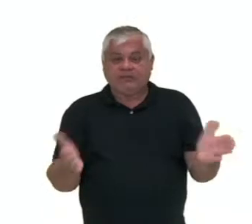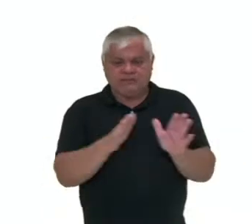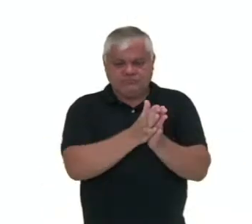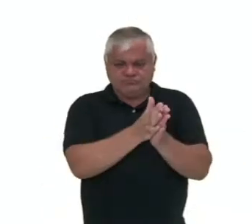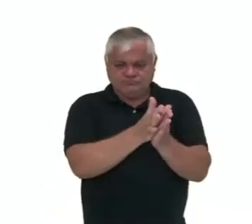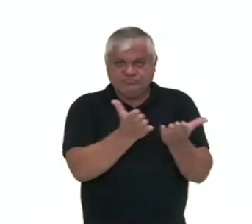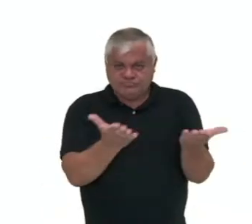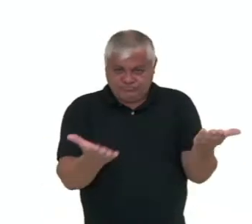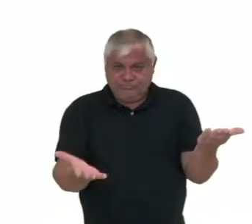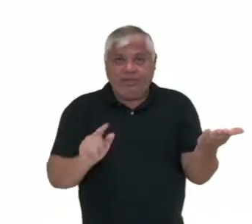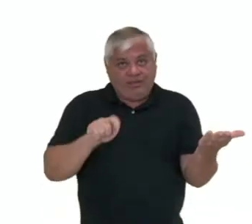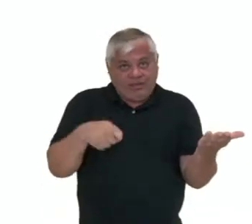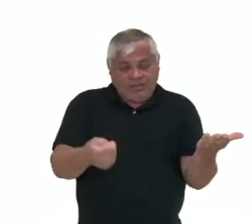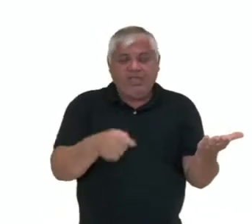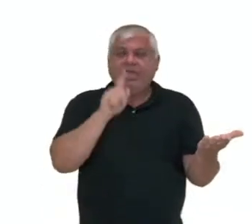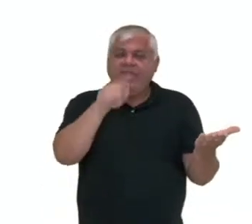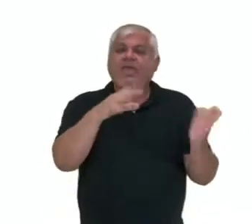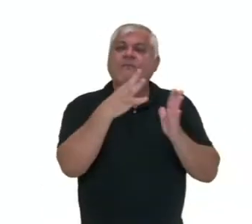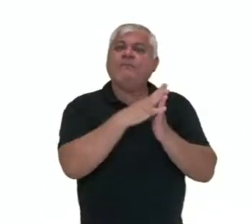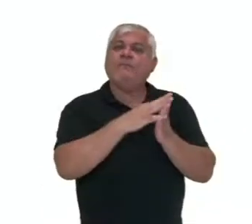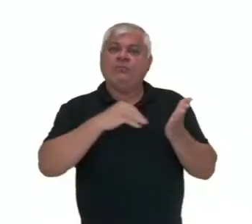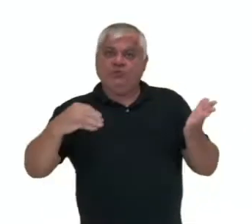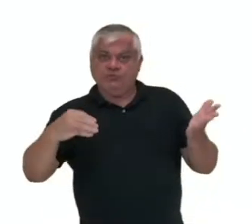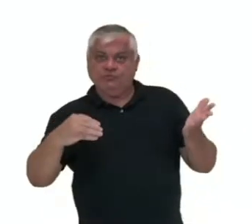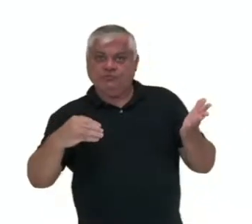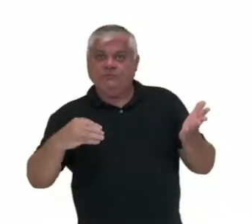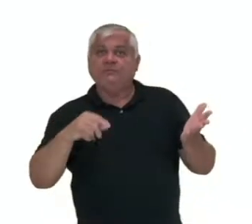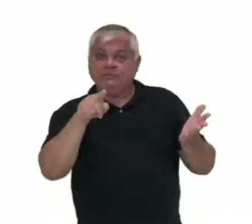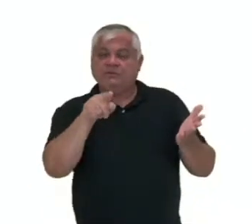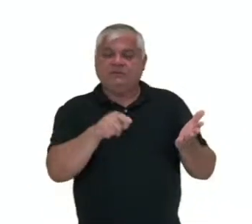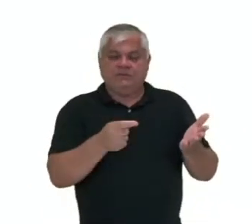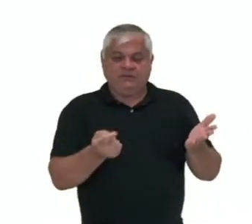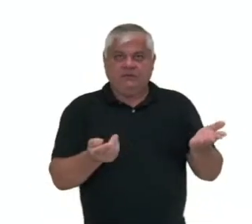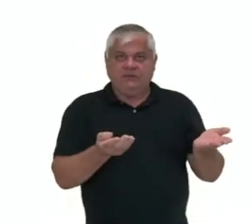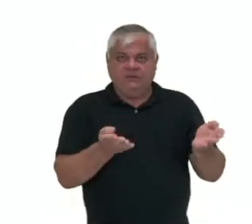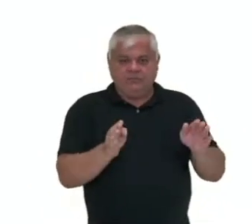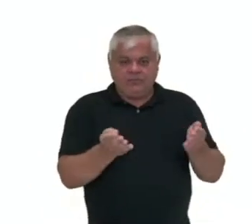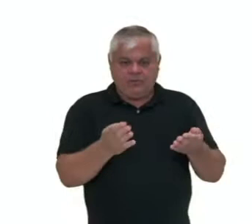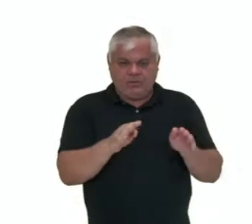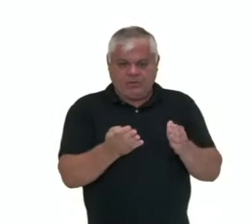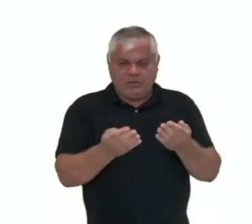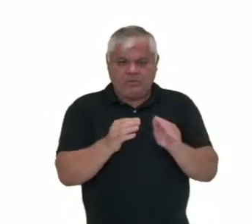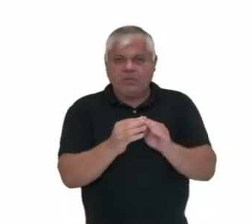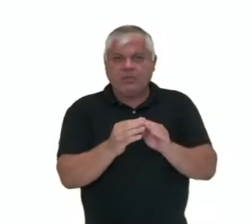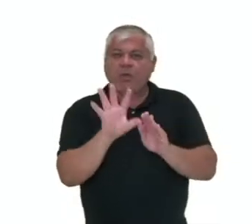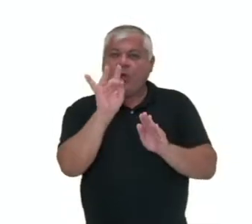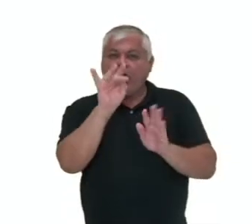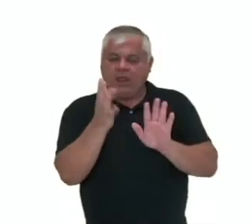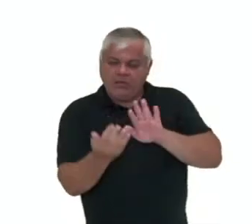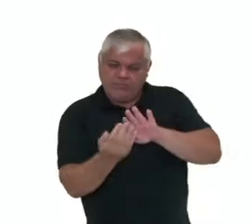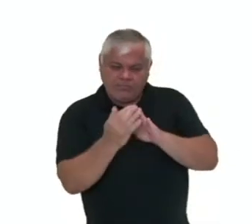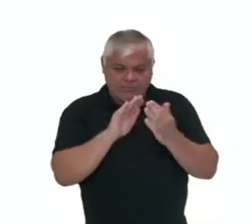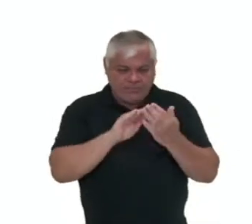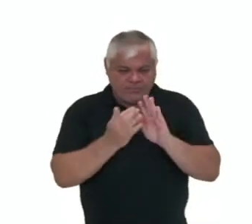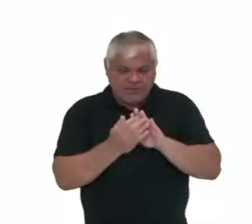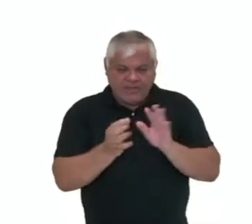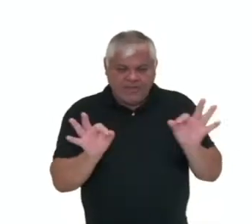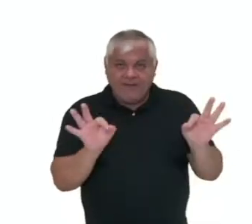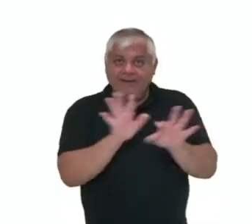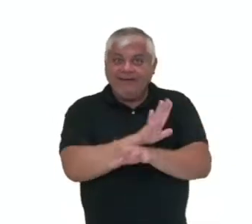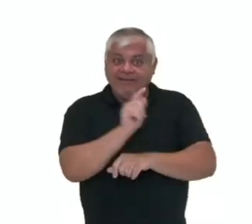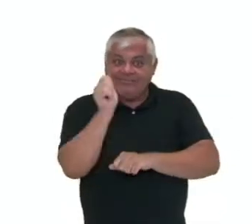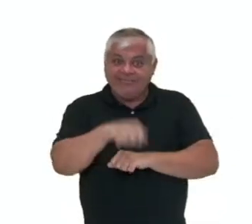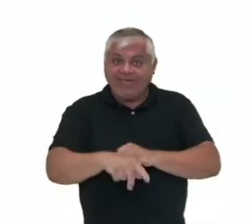Ou seja, é um molde a partir do qual, dobrando e colando, é possível construir uma forma